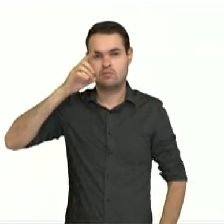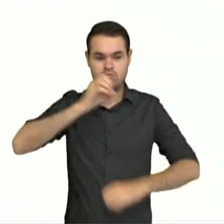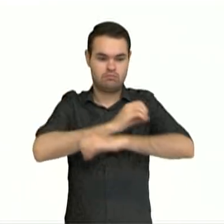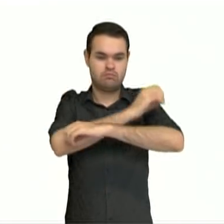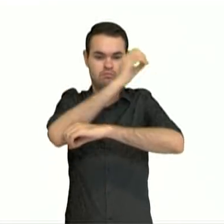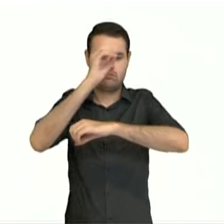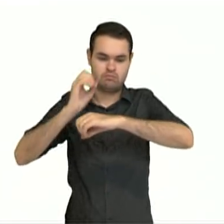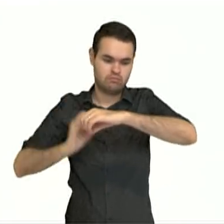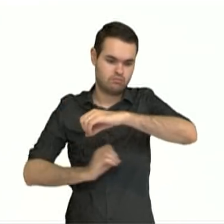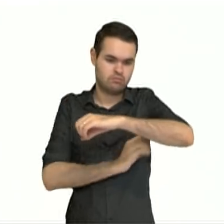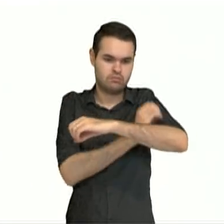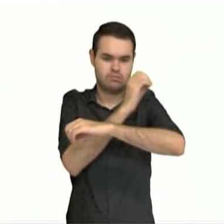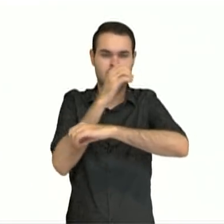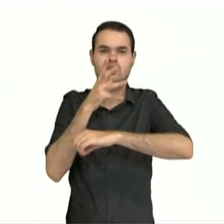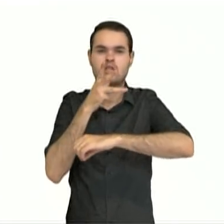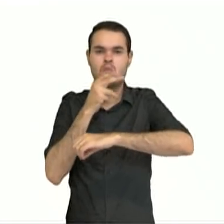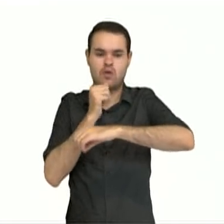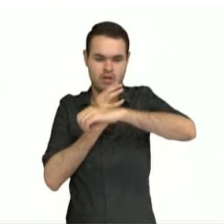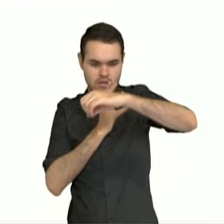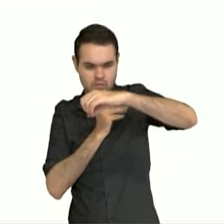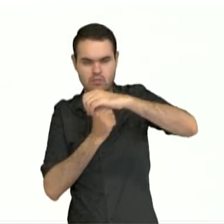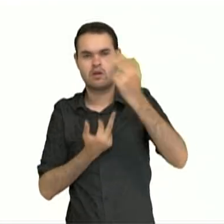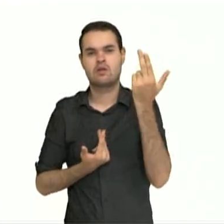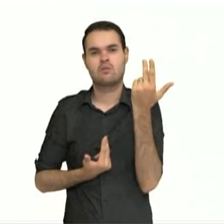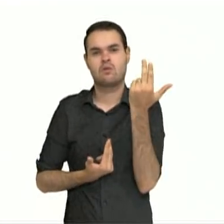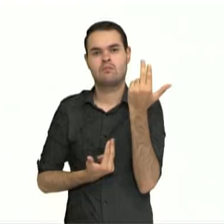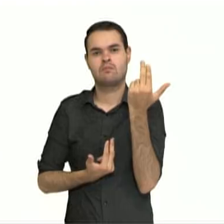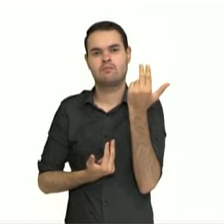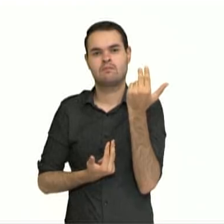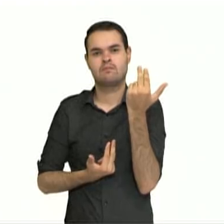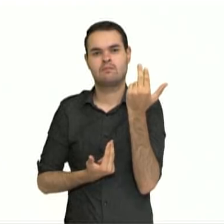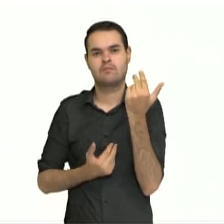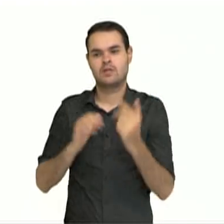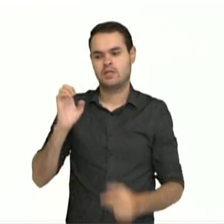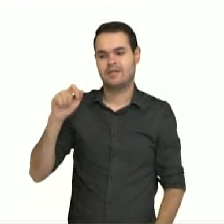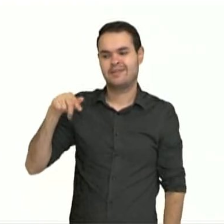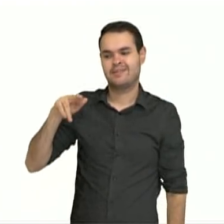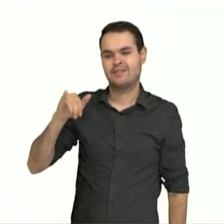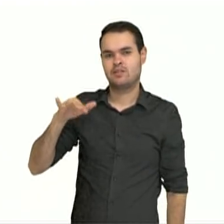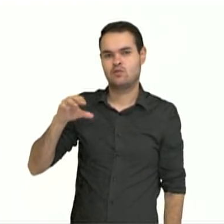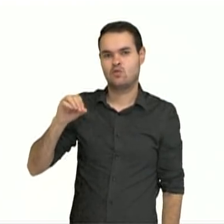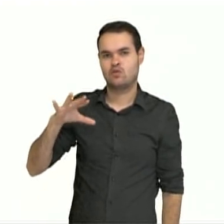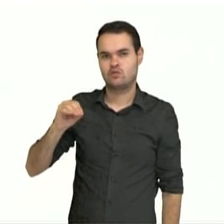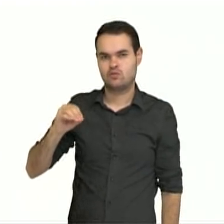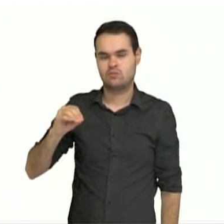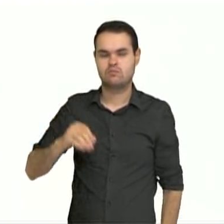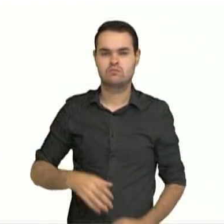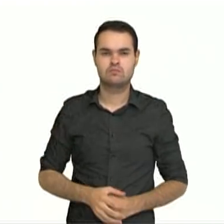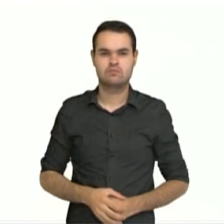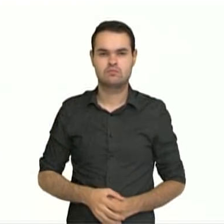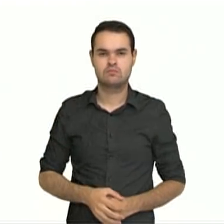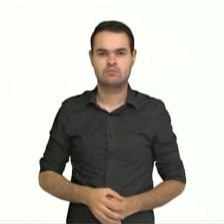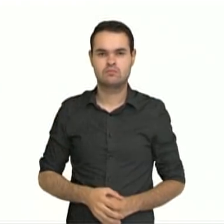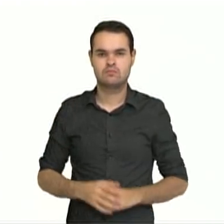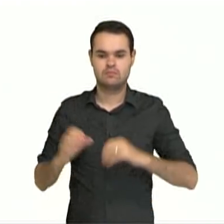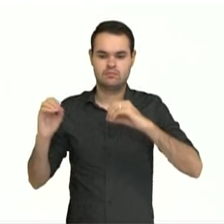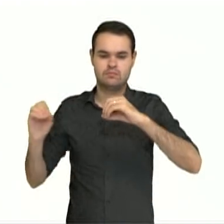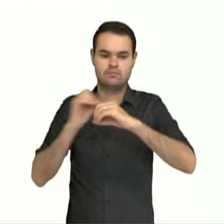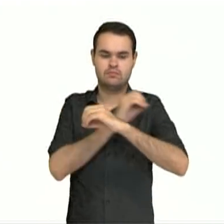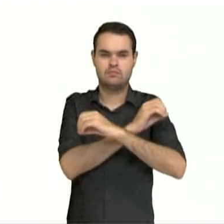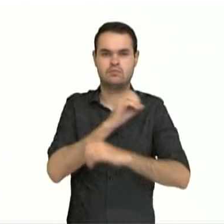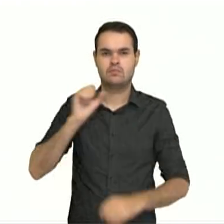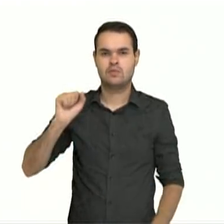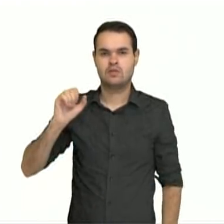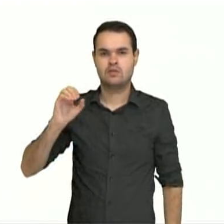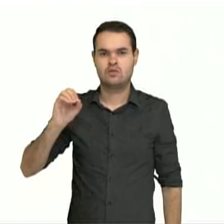tamanho, com a mesma duração. Por isso eu uso a palavrinha equinócio, tá? E solstício eu tenho de